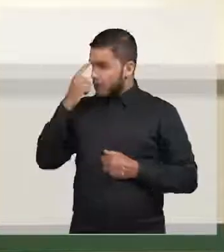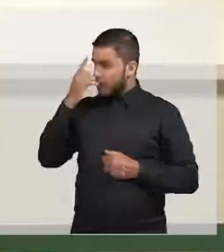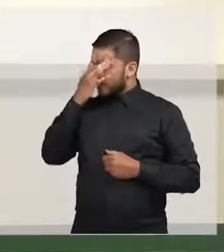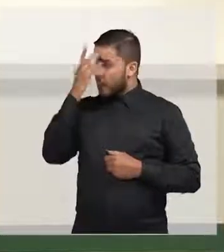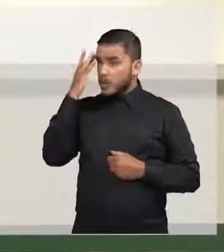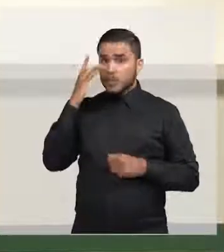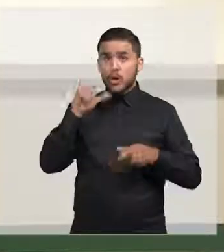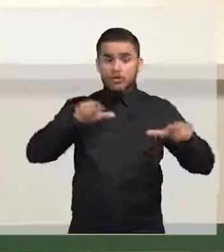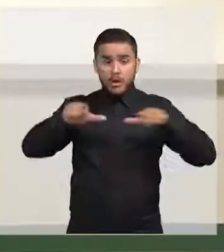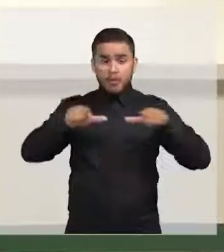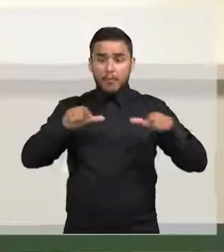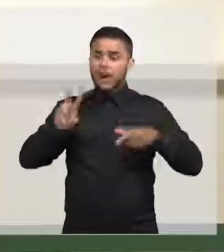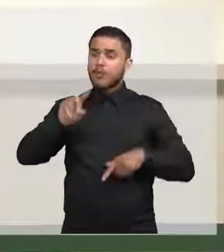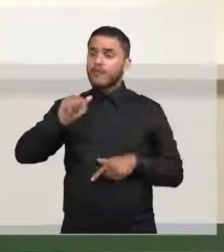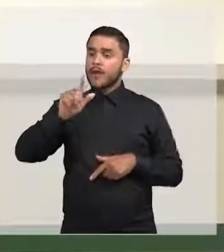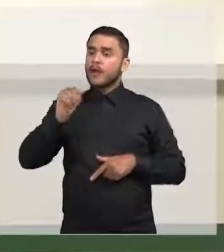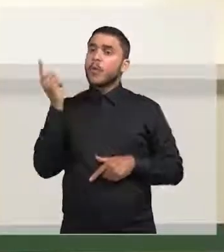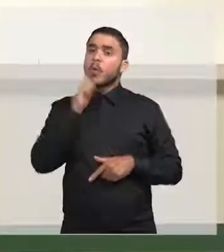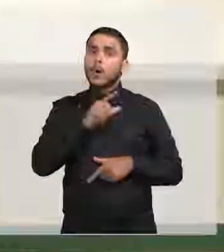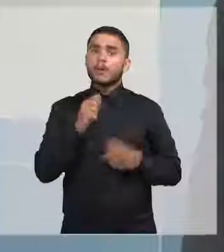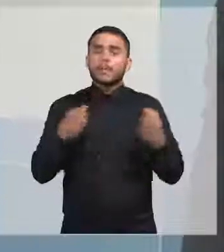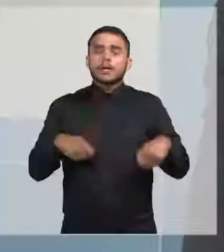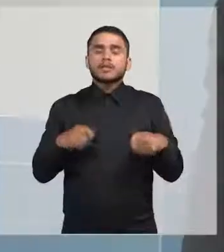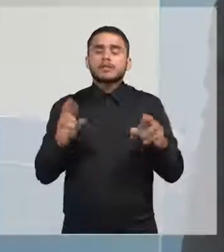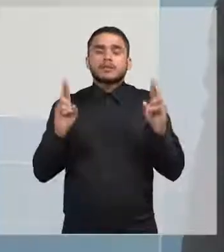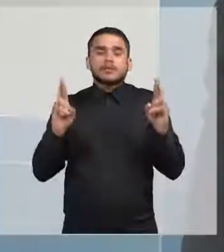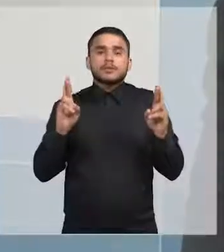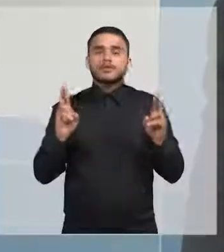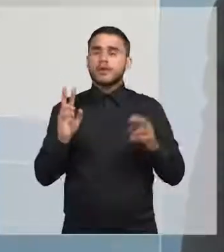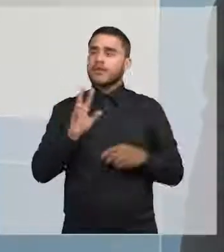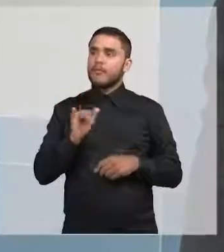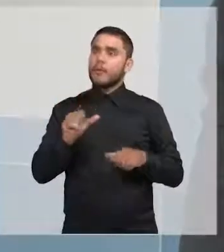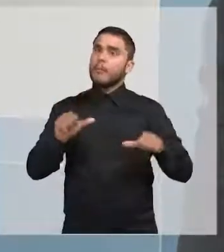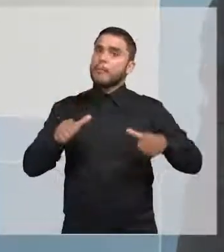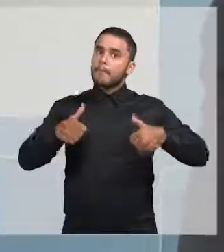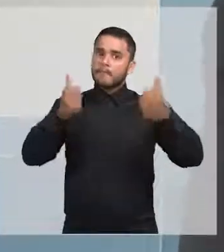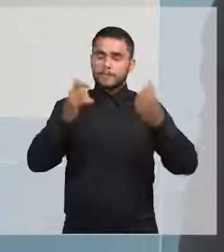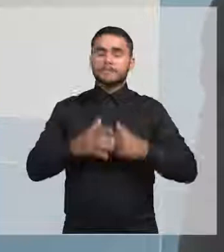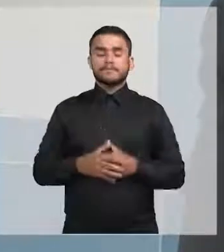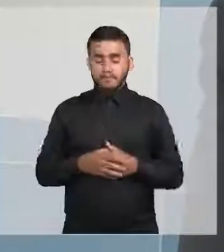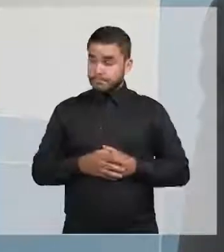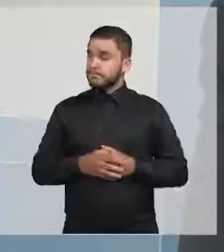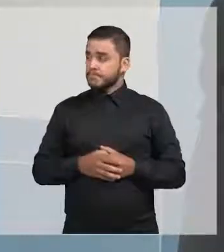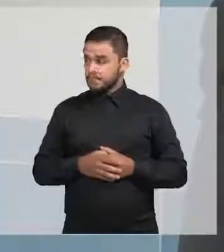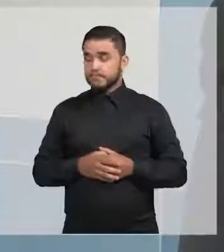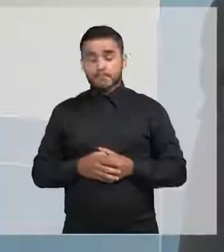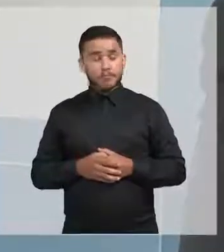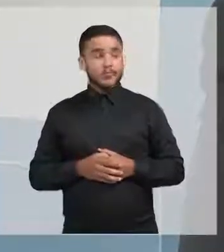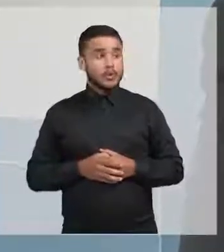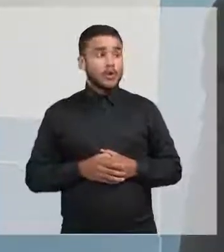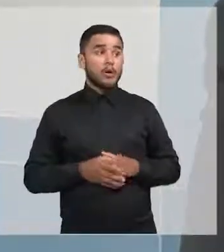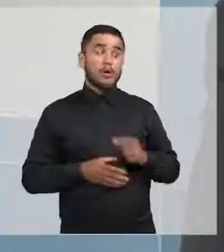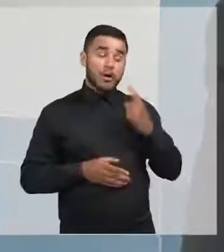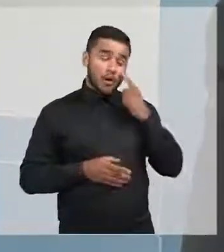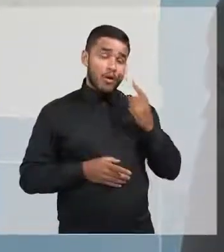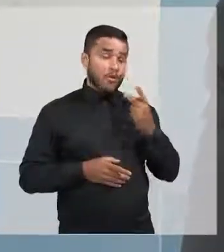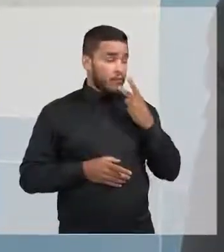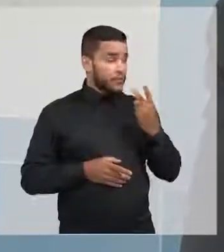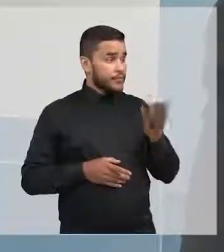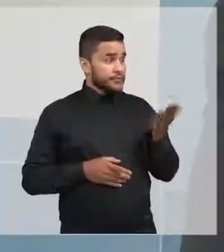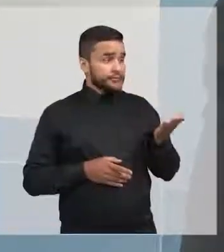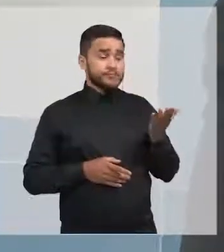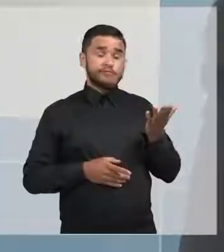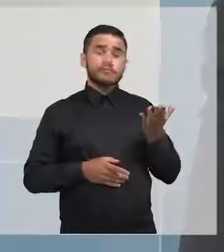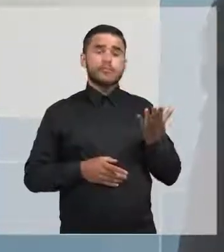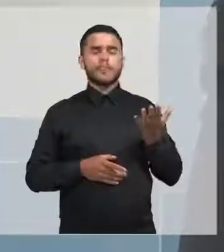emprego, Luiz, o crescimento de 3 pontos vai melhorar muito a condição de emprego no Brasil. Agora, dentro de uma visão, eu quero passar